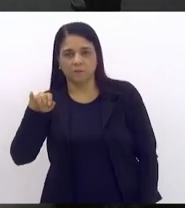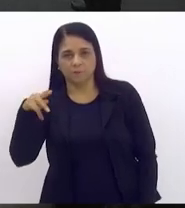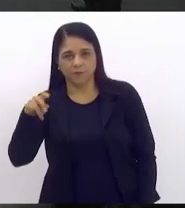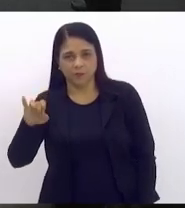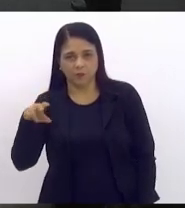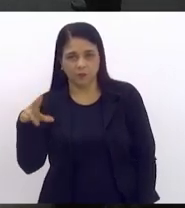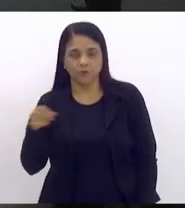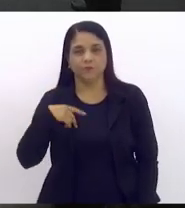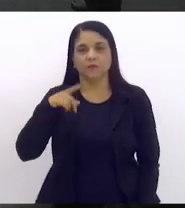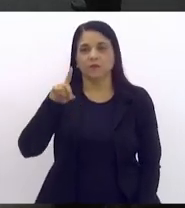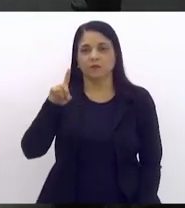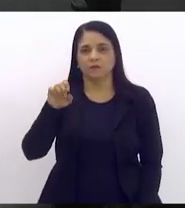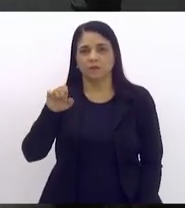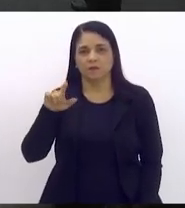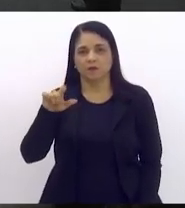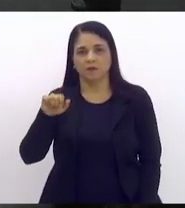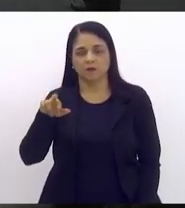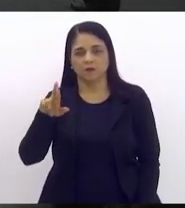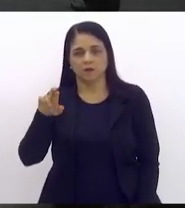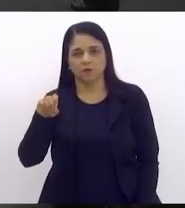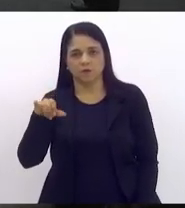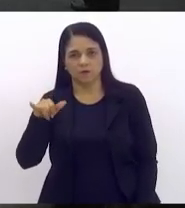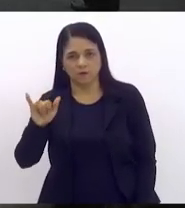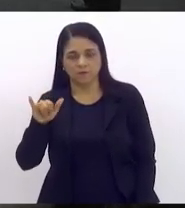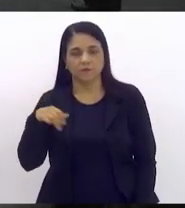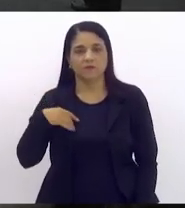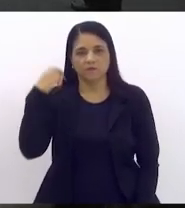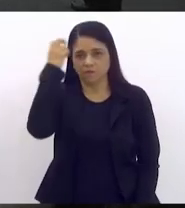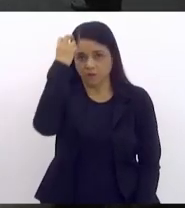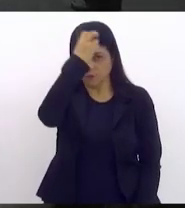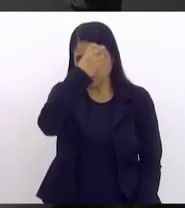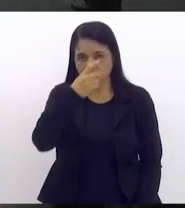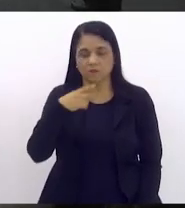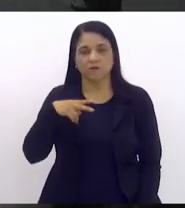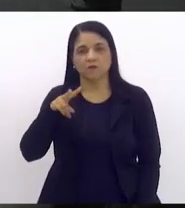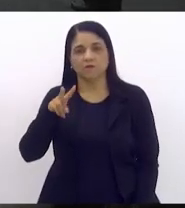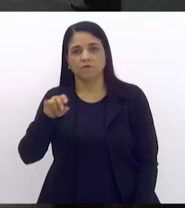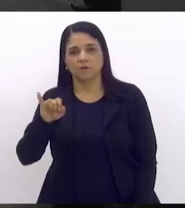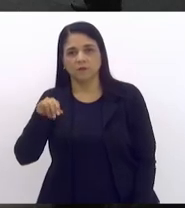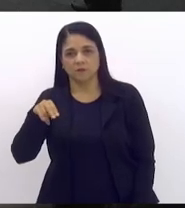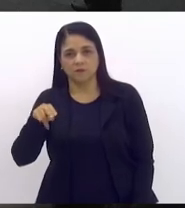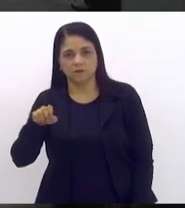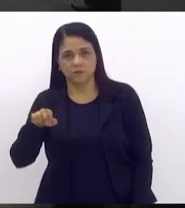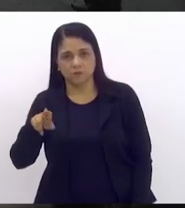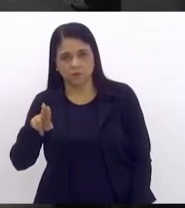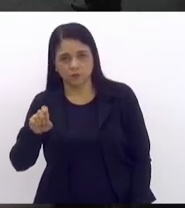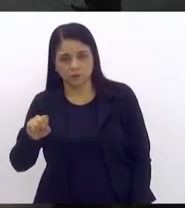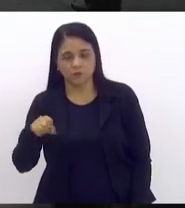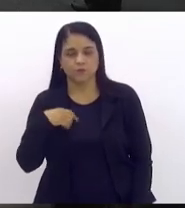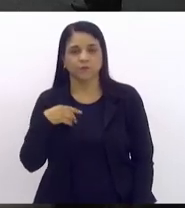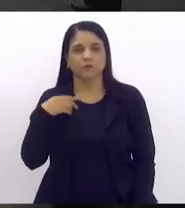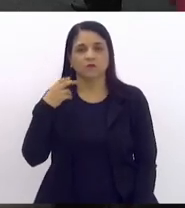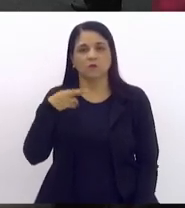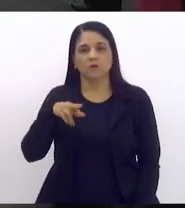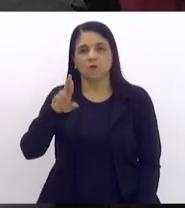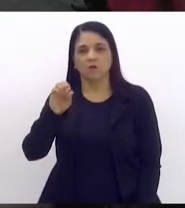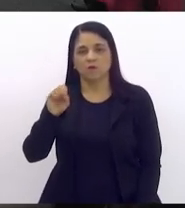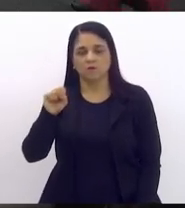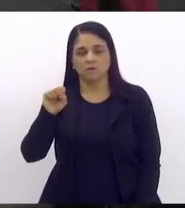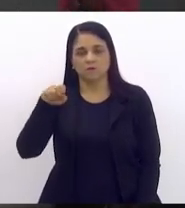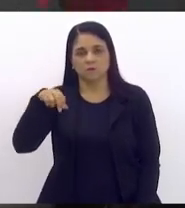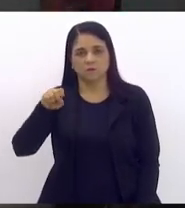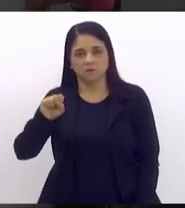Delaroli. Deputado Verônica Lima. Vinícius Cozolino. Deputado Rosenberg